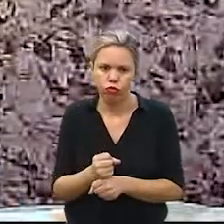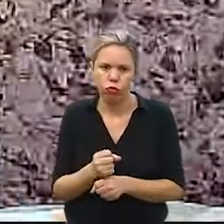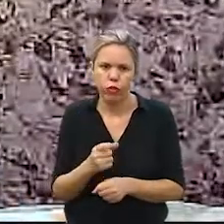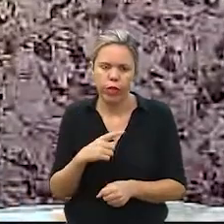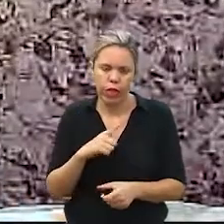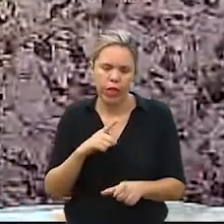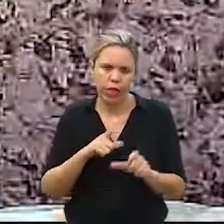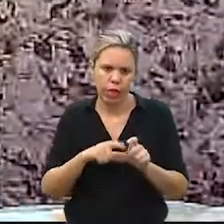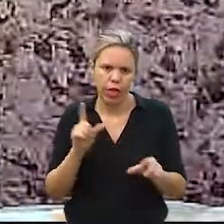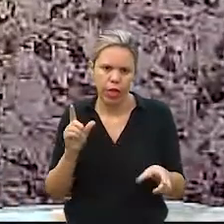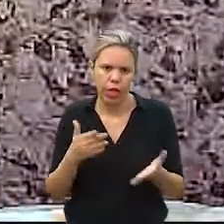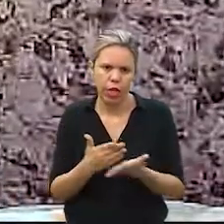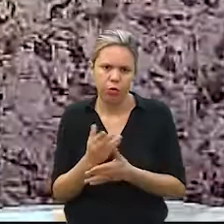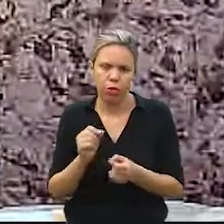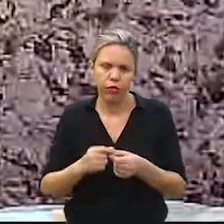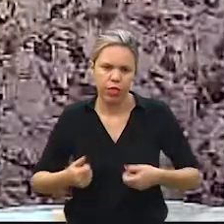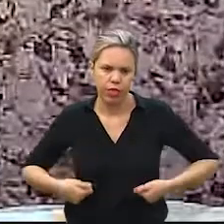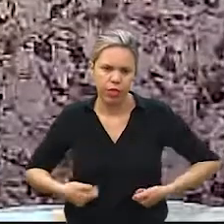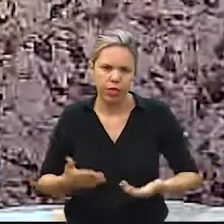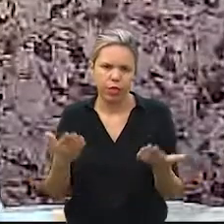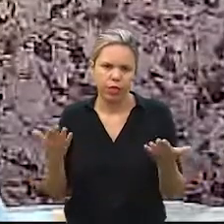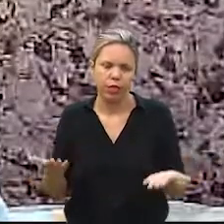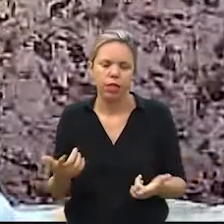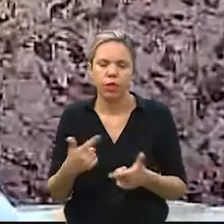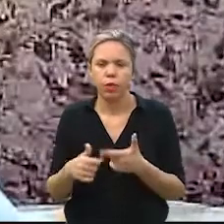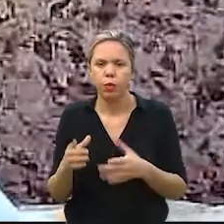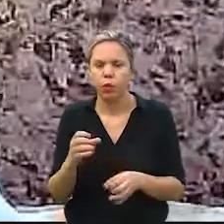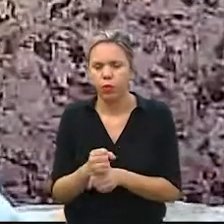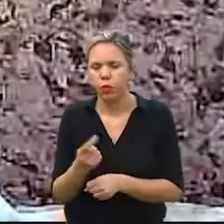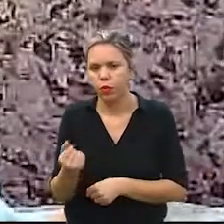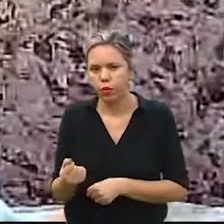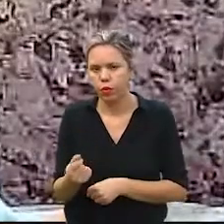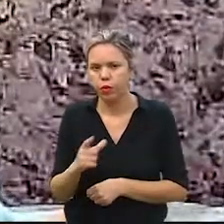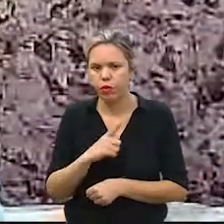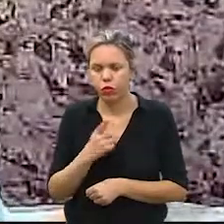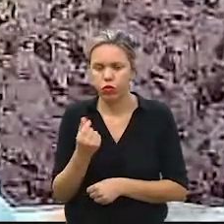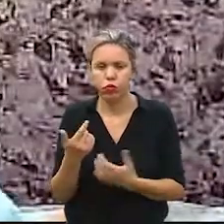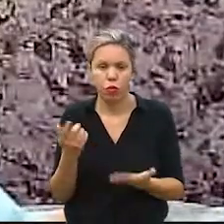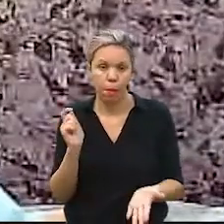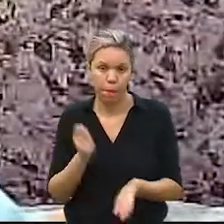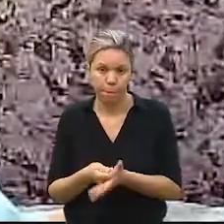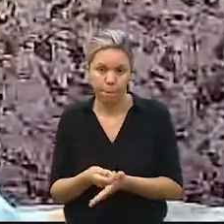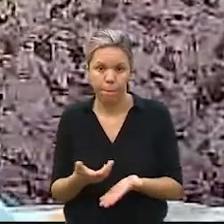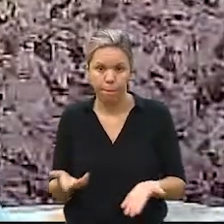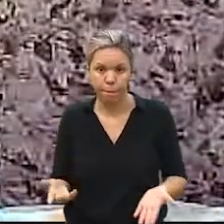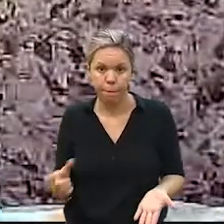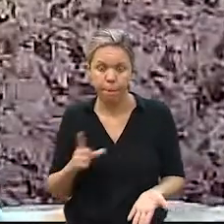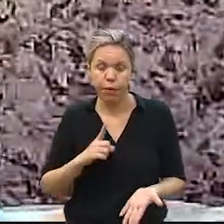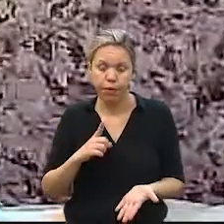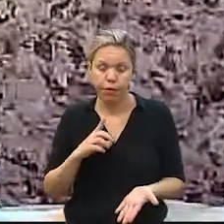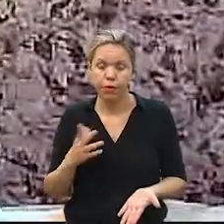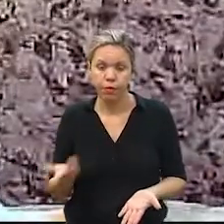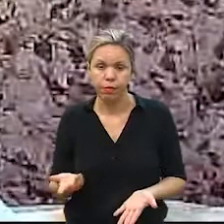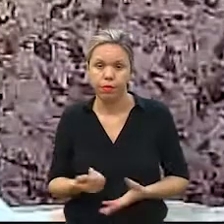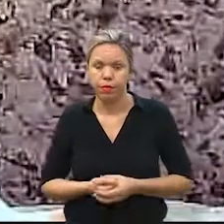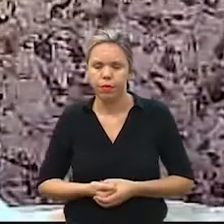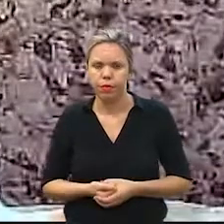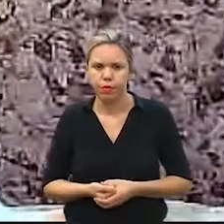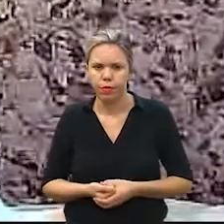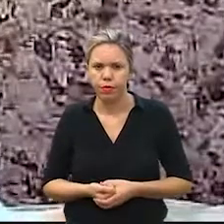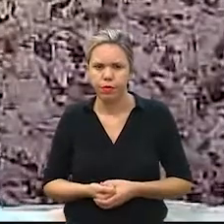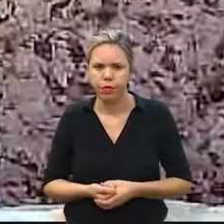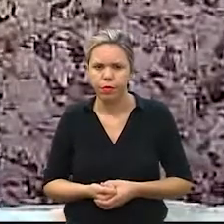tenho autorização para fazer esse gasto, do problema financeiro, ou seja, eu vou ter dinheiro para pagar, vou ter receita para